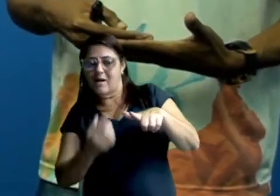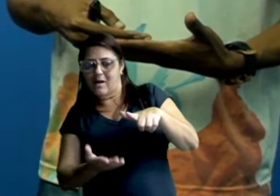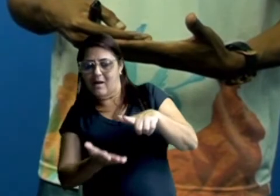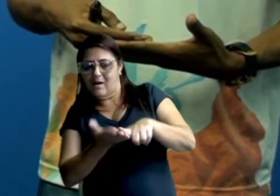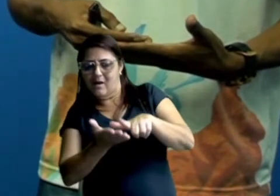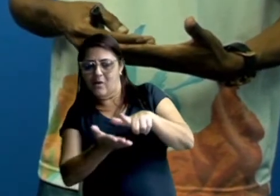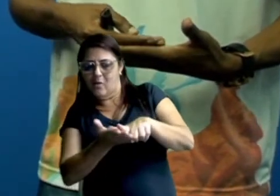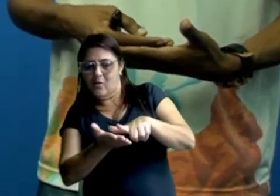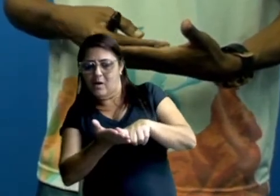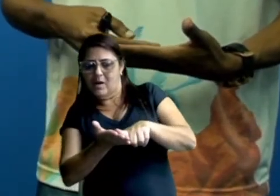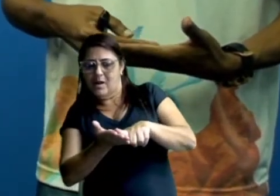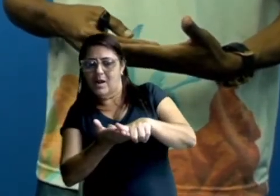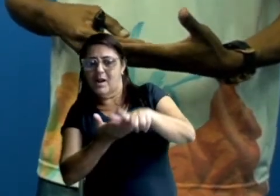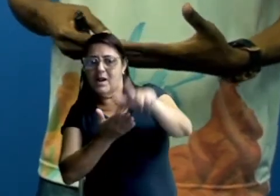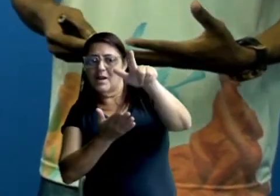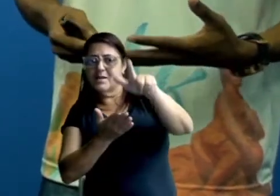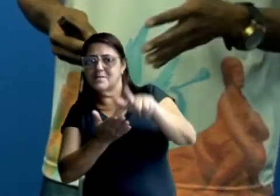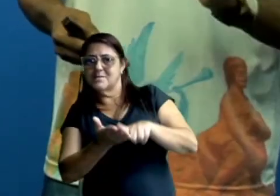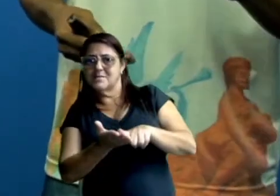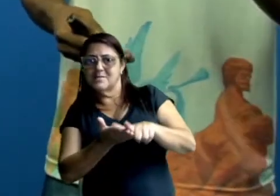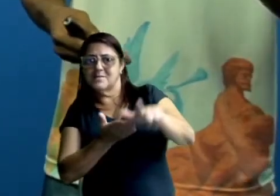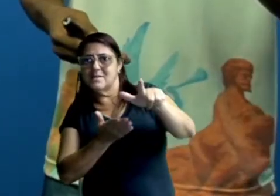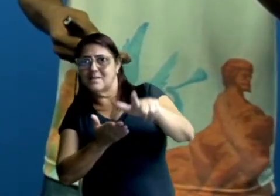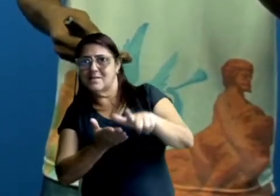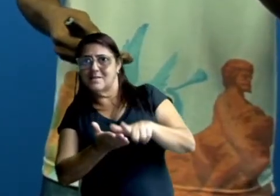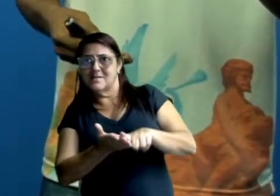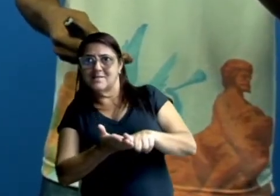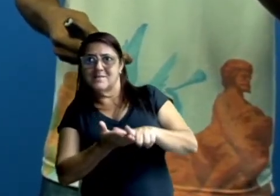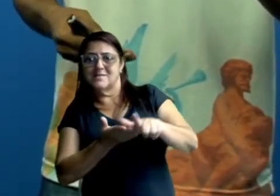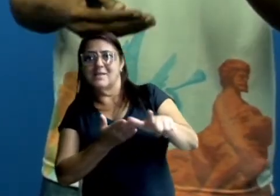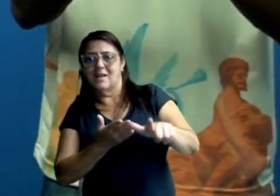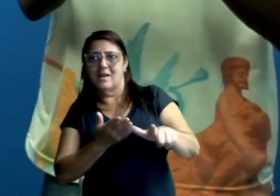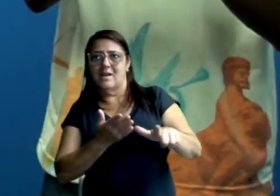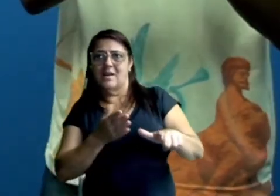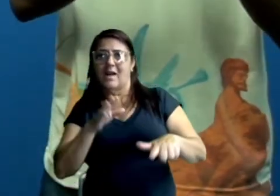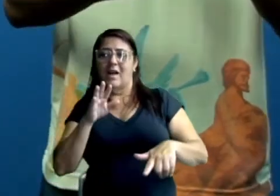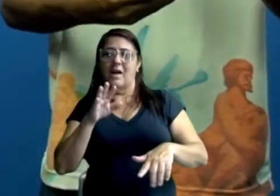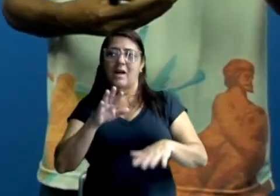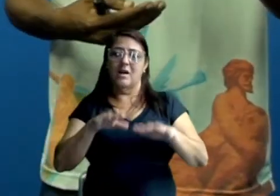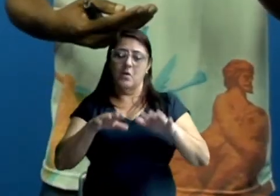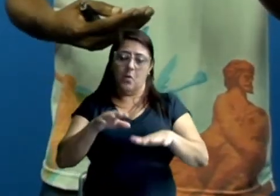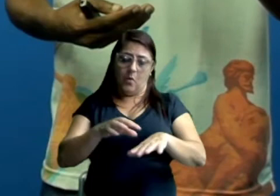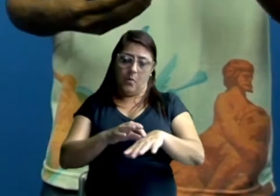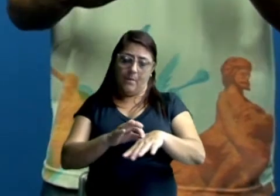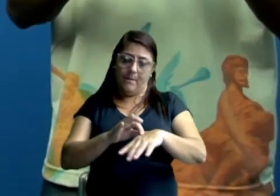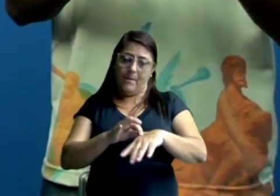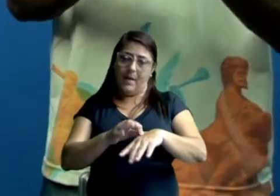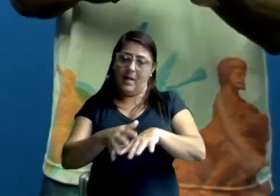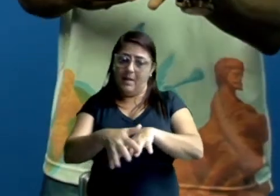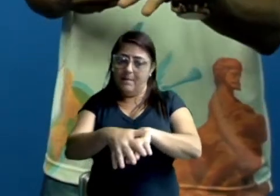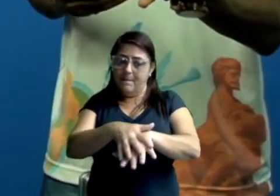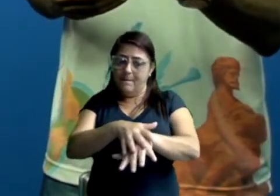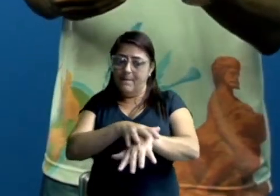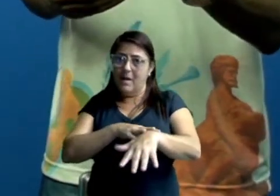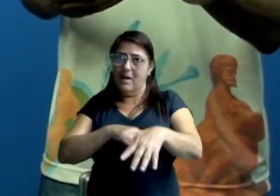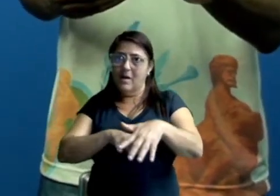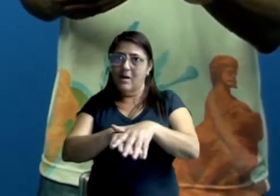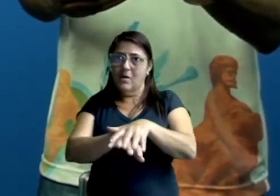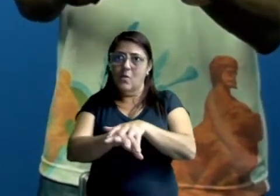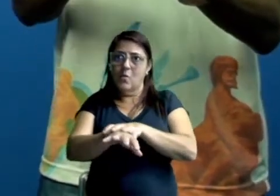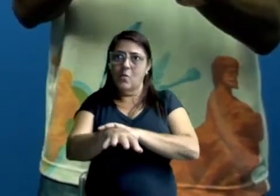e a cerâmica, então desliza. Não é à toa que a nossa mão, tá? A pele que reveste a nossa mão, ela